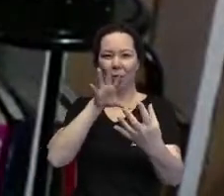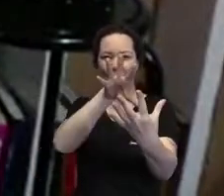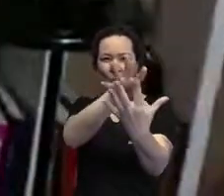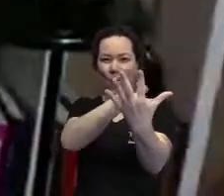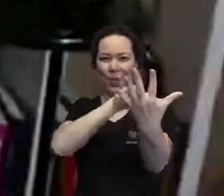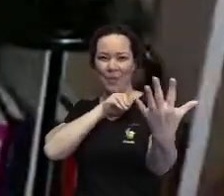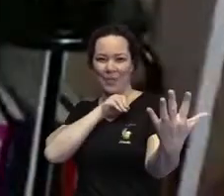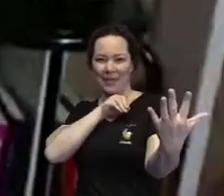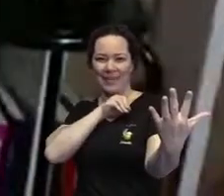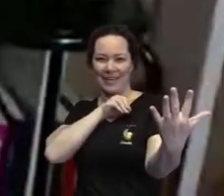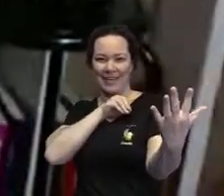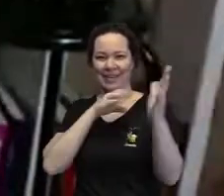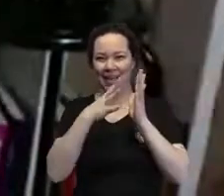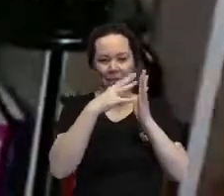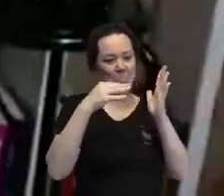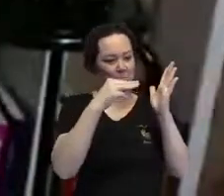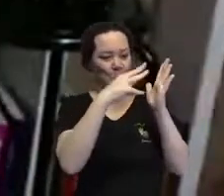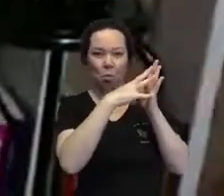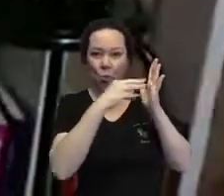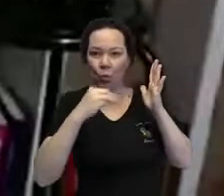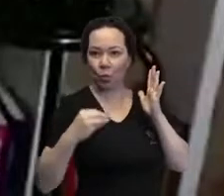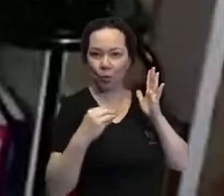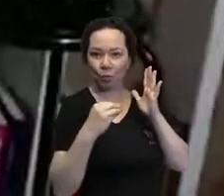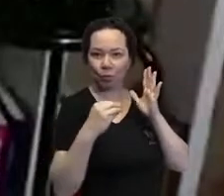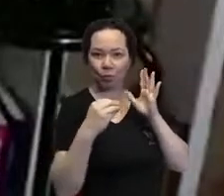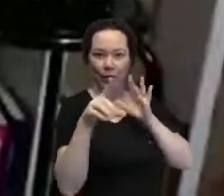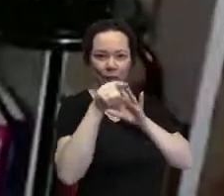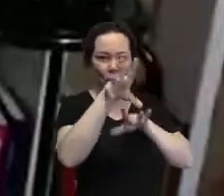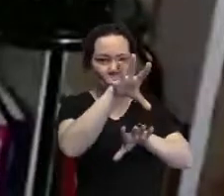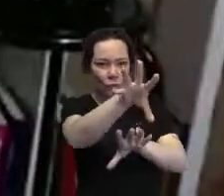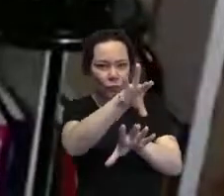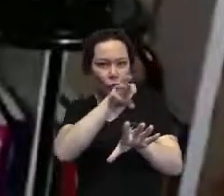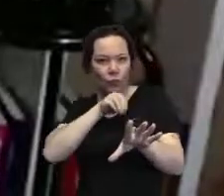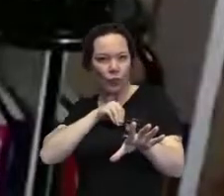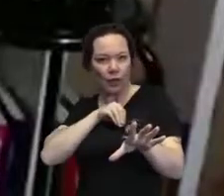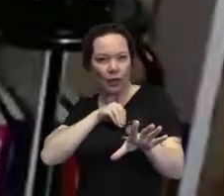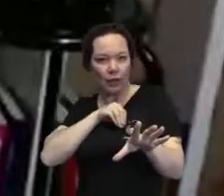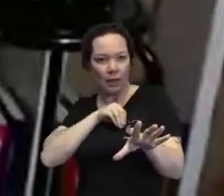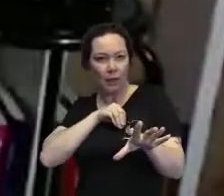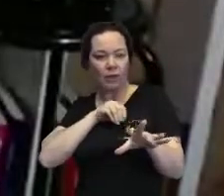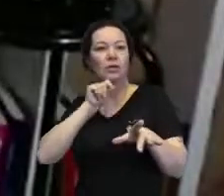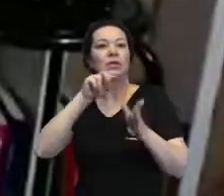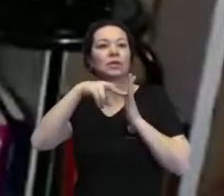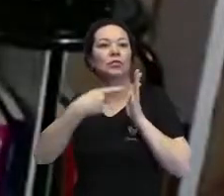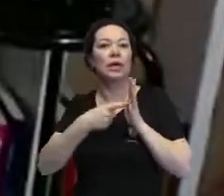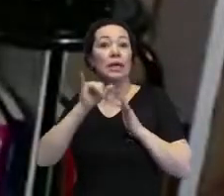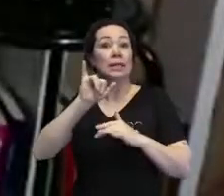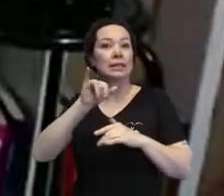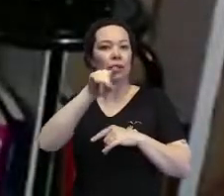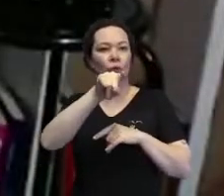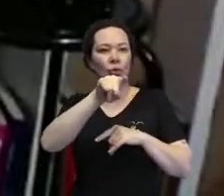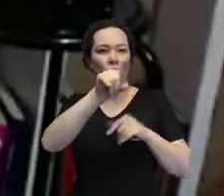essa lógica, a lógica de que eu não posso ser se você não for também.